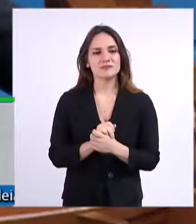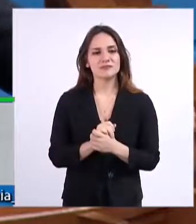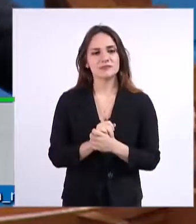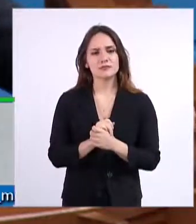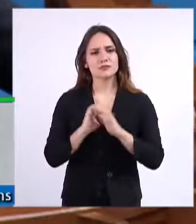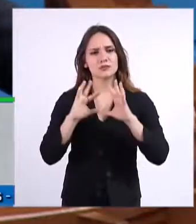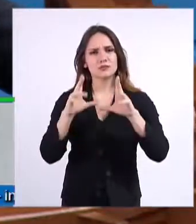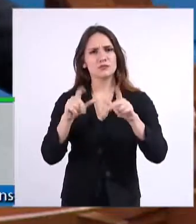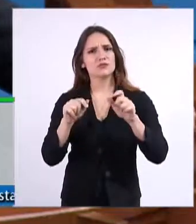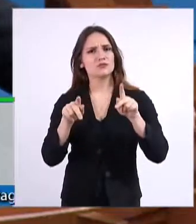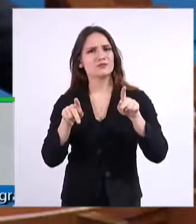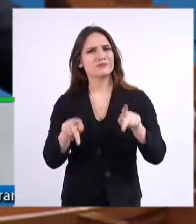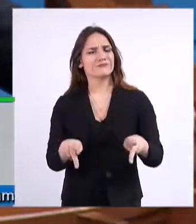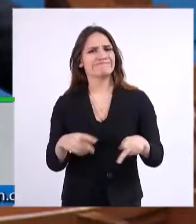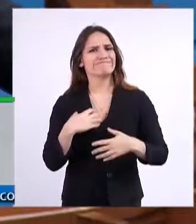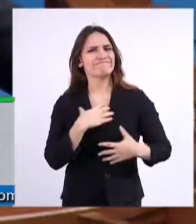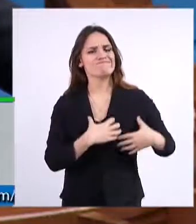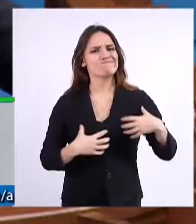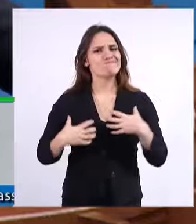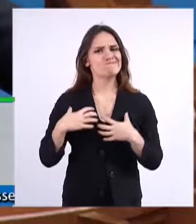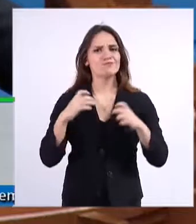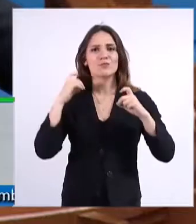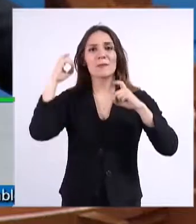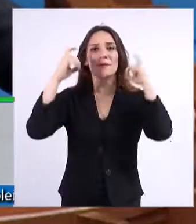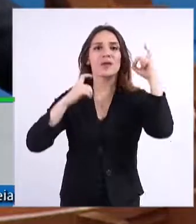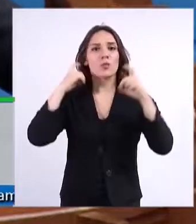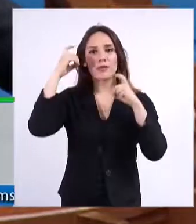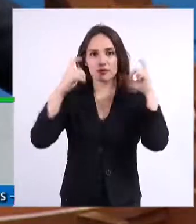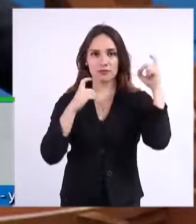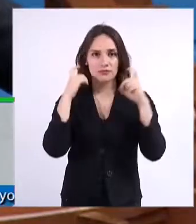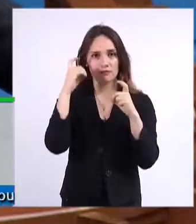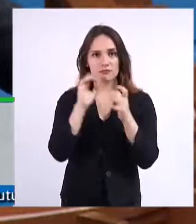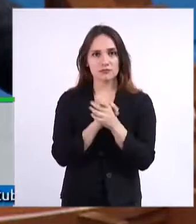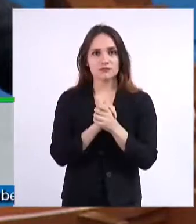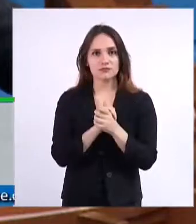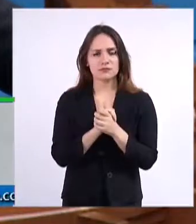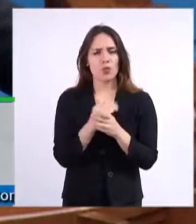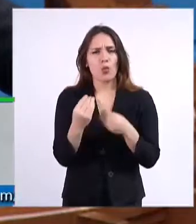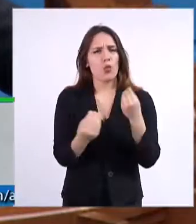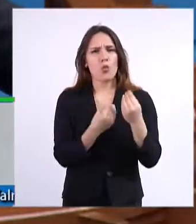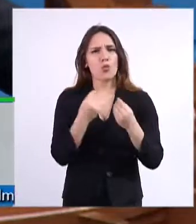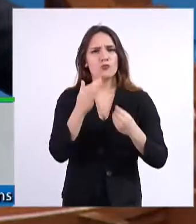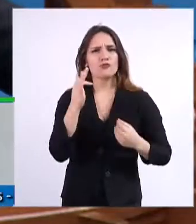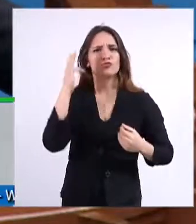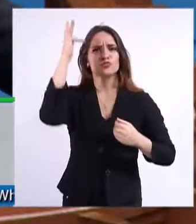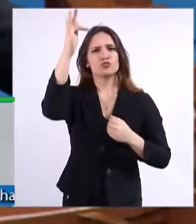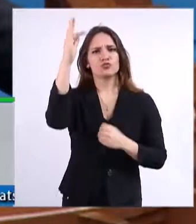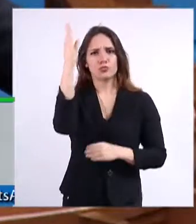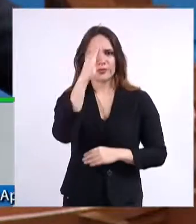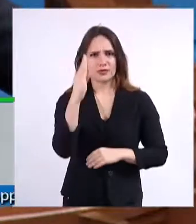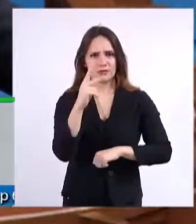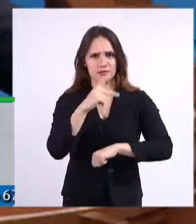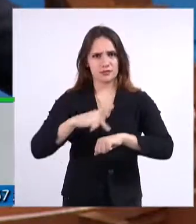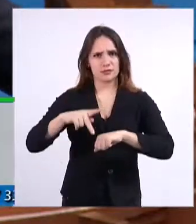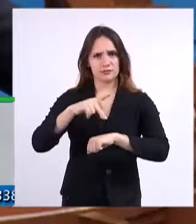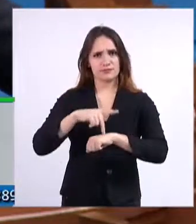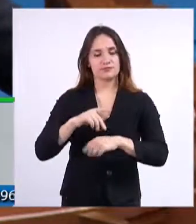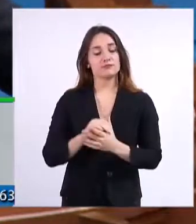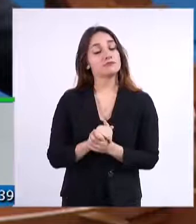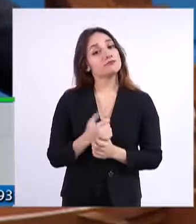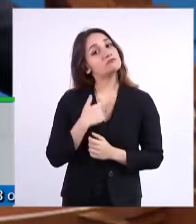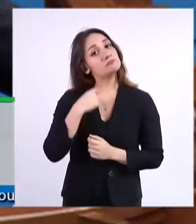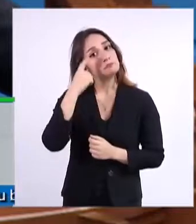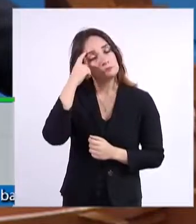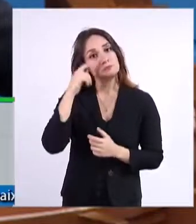a população bastante preocupada sobre o futuro do nosso país. Eu acho que nós